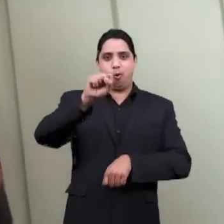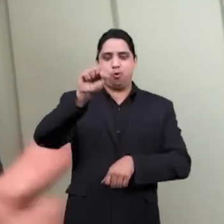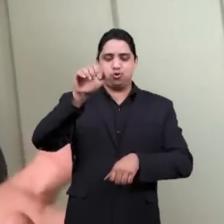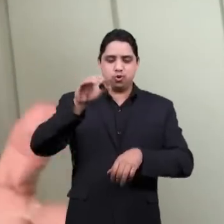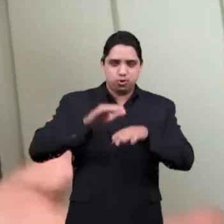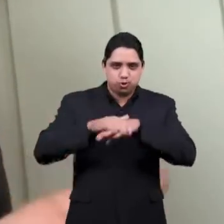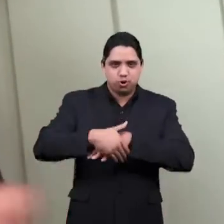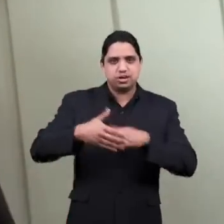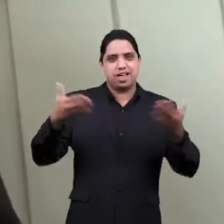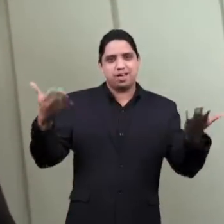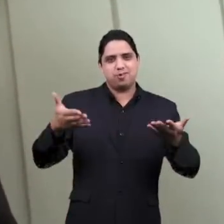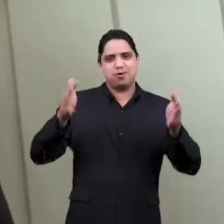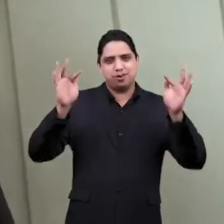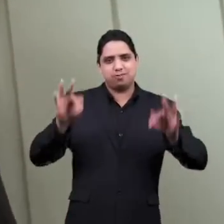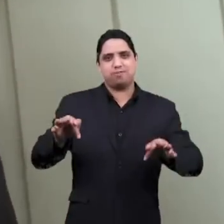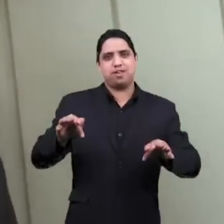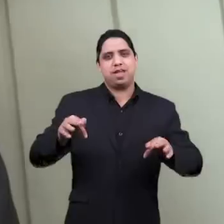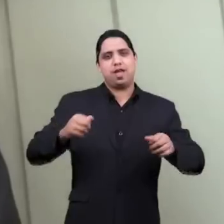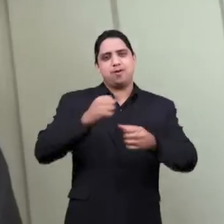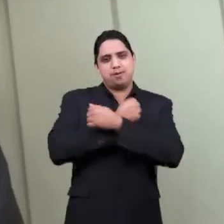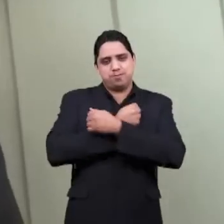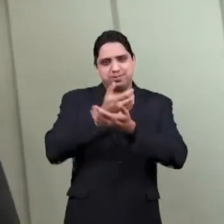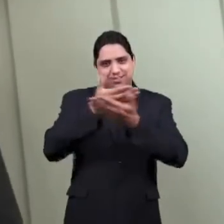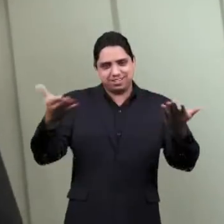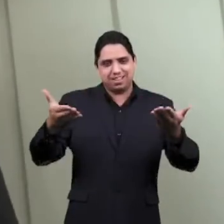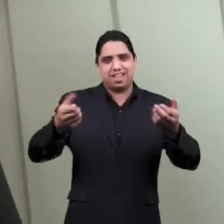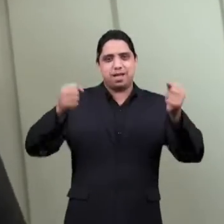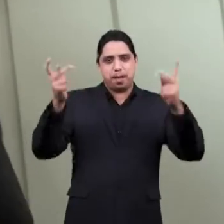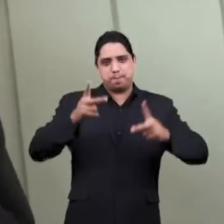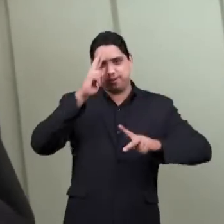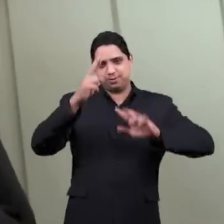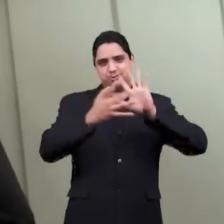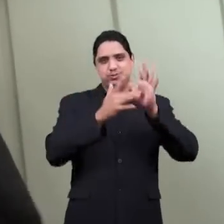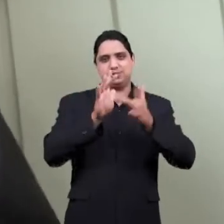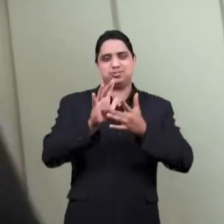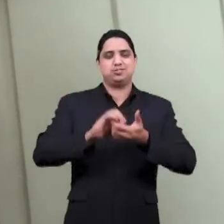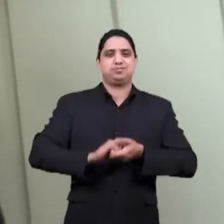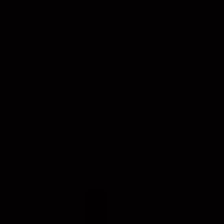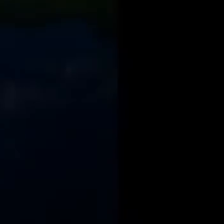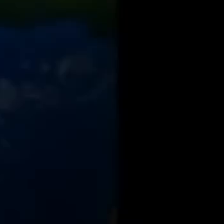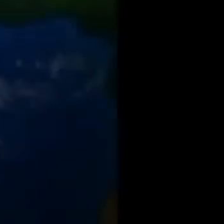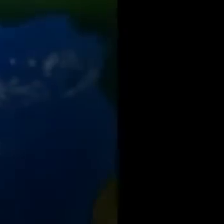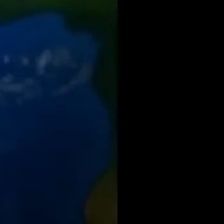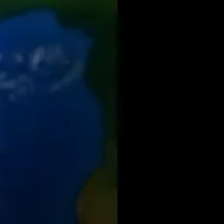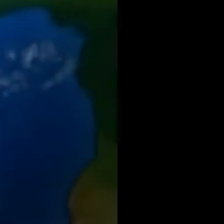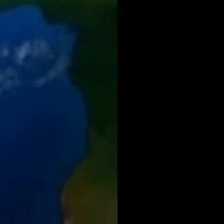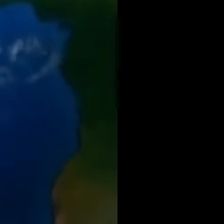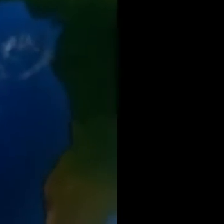horas. Assim, estamos encerrando aqui. Um forte abraço a todos e a paz do Senhor Jesus.